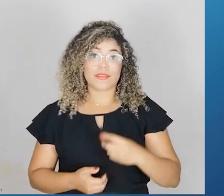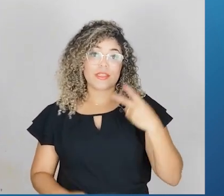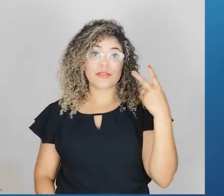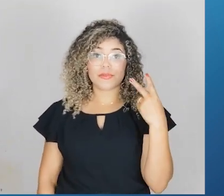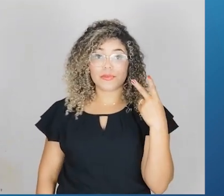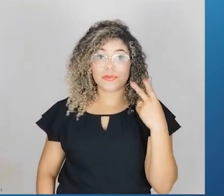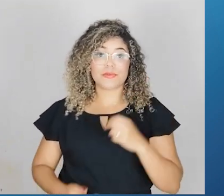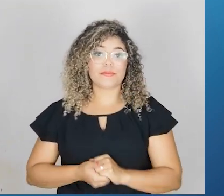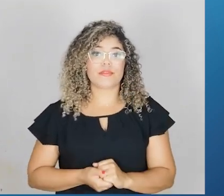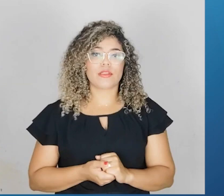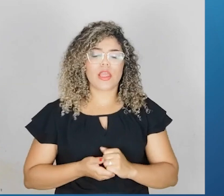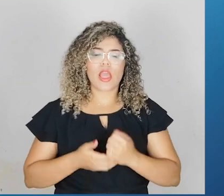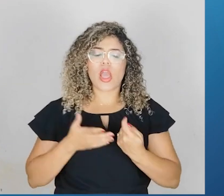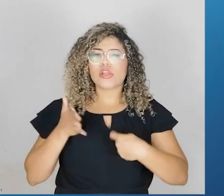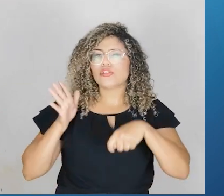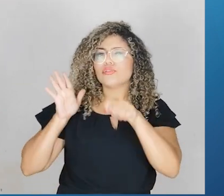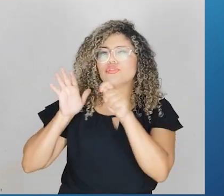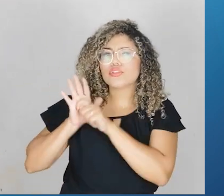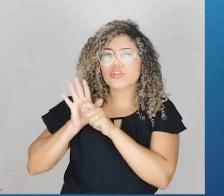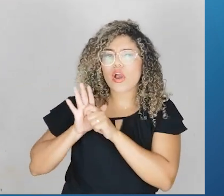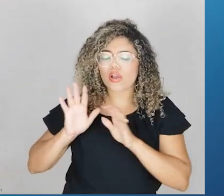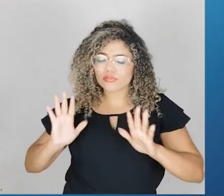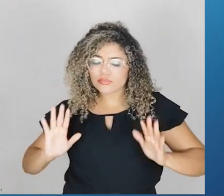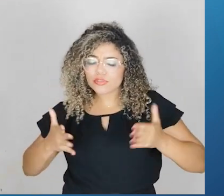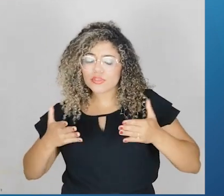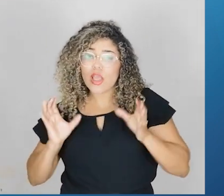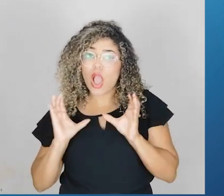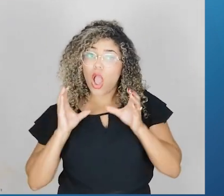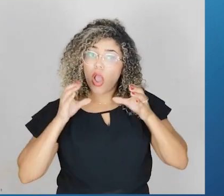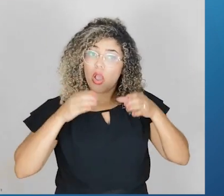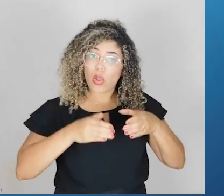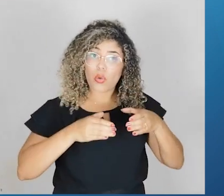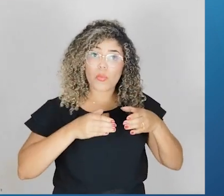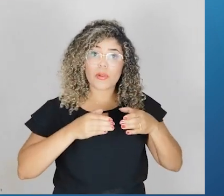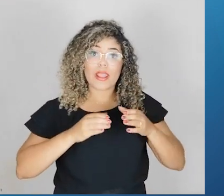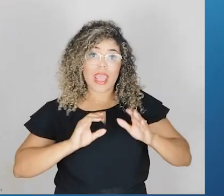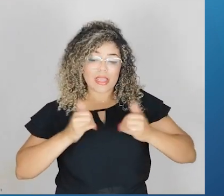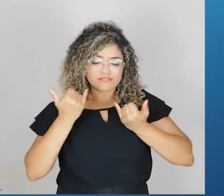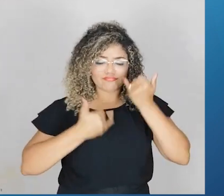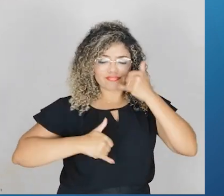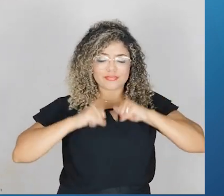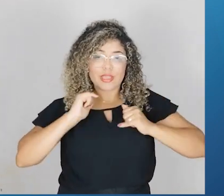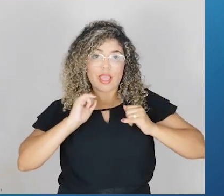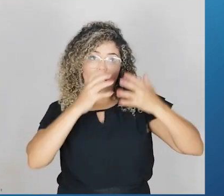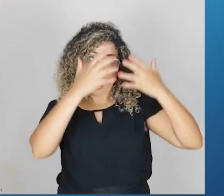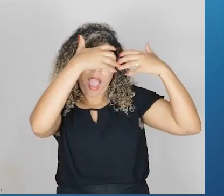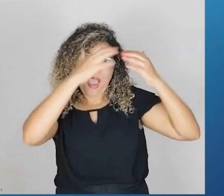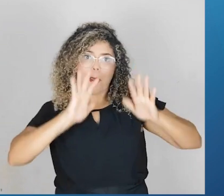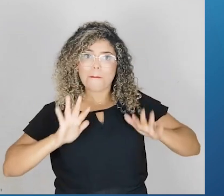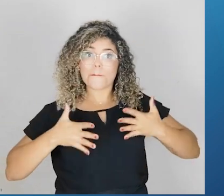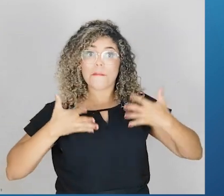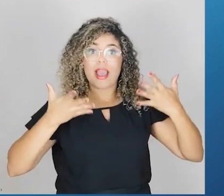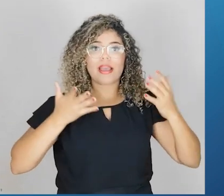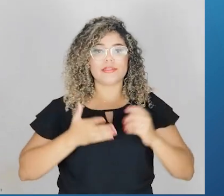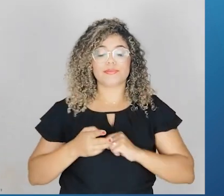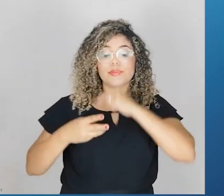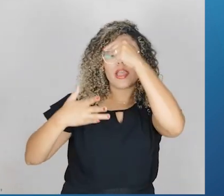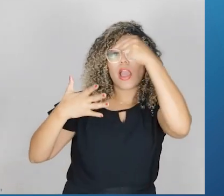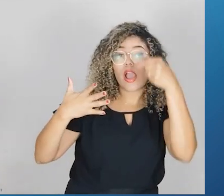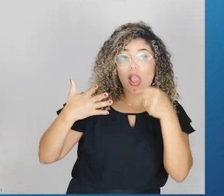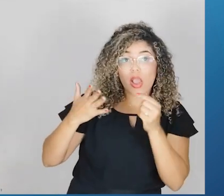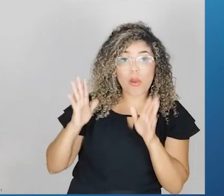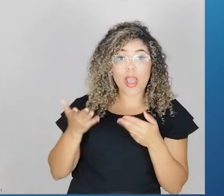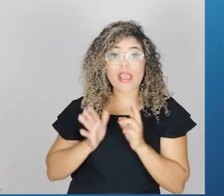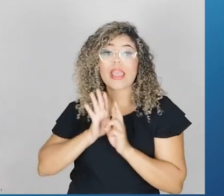2. Drogas estimulantes refere-se ao grupo de substâncias que aumentam a atividade do cérebro. Assinale a alternativa